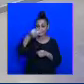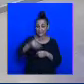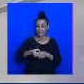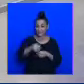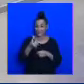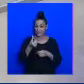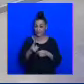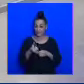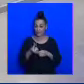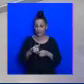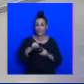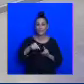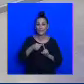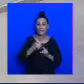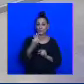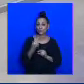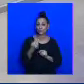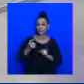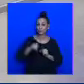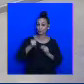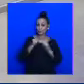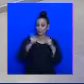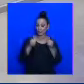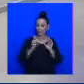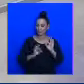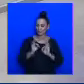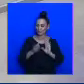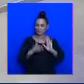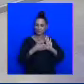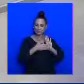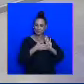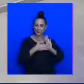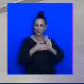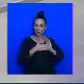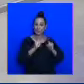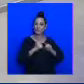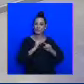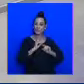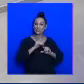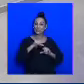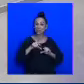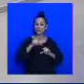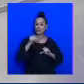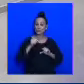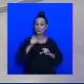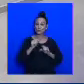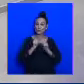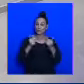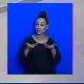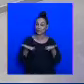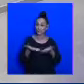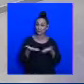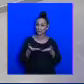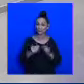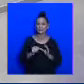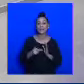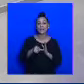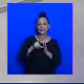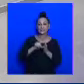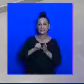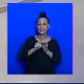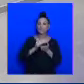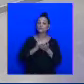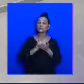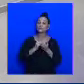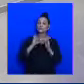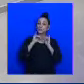acertar 6 números e 2 trevos. Então se prepara aí, apostas em mãos, porque já já você vai conhecer os números premiados. Antes eu vou te